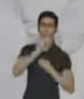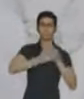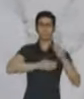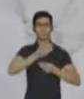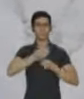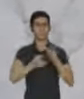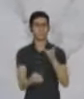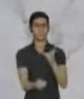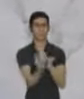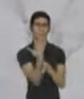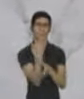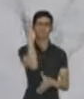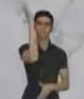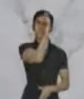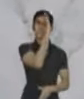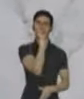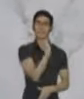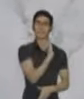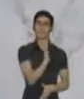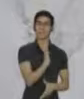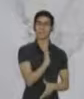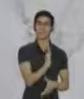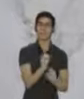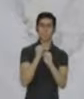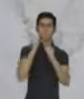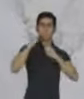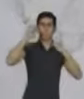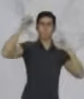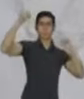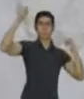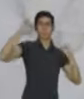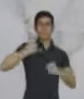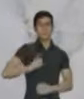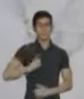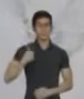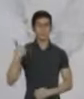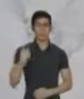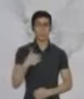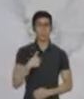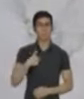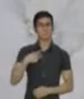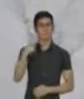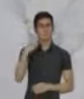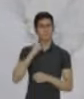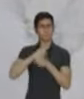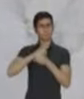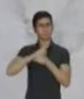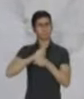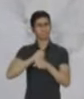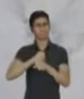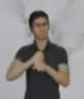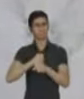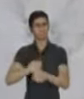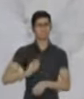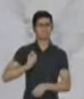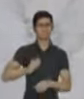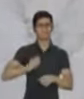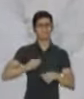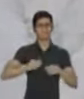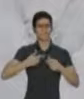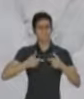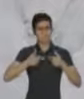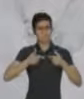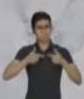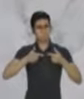orgulho de poder ter dedicado os últimos 20 anos da minha vida desde os 17 anos foi vereador seis anos a minha cidade mais